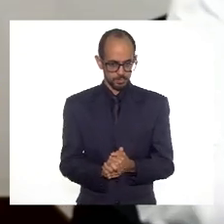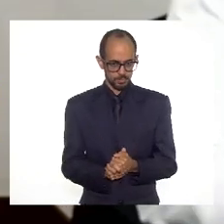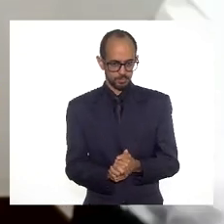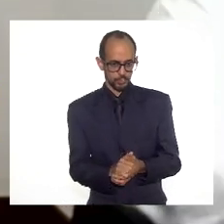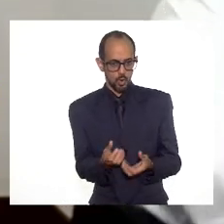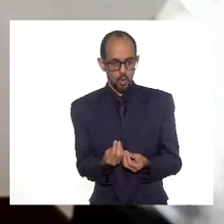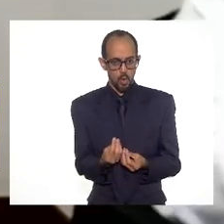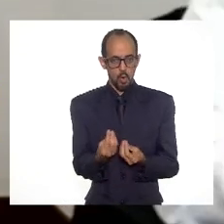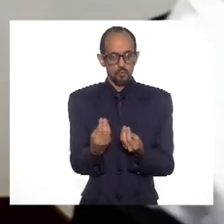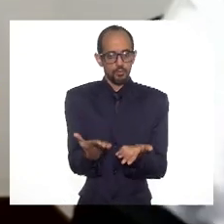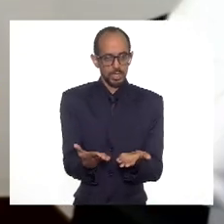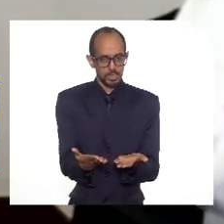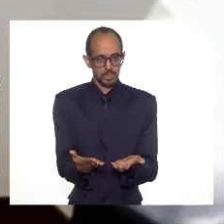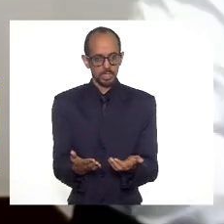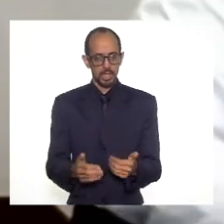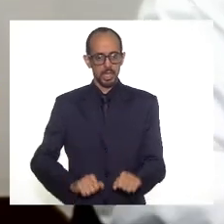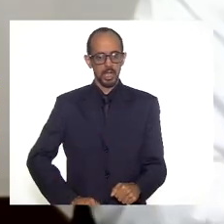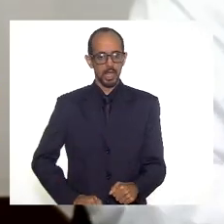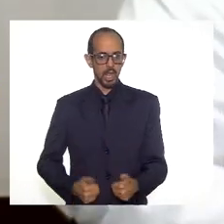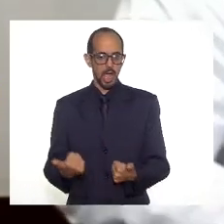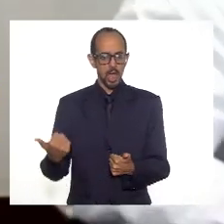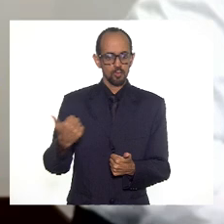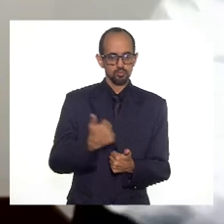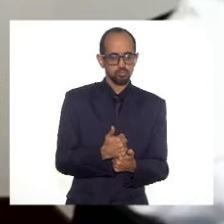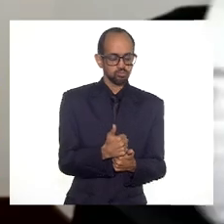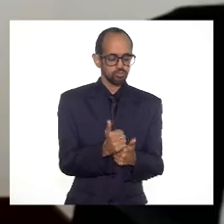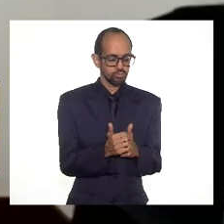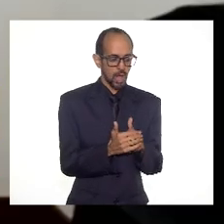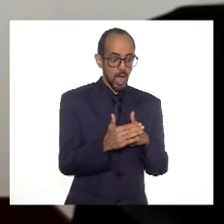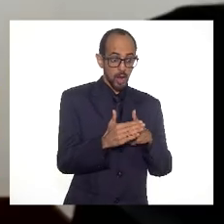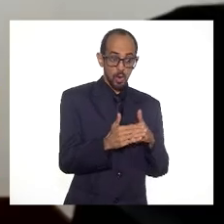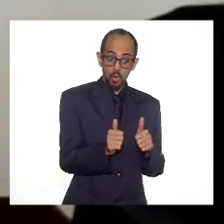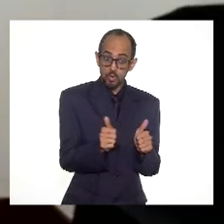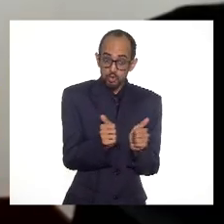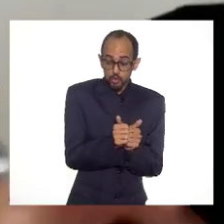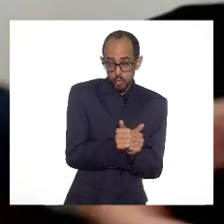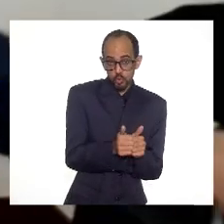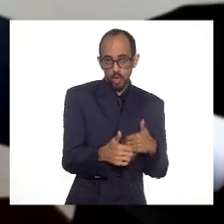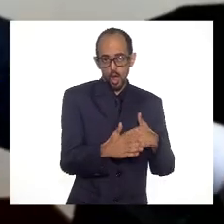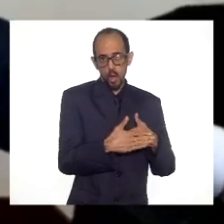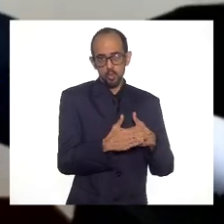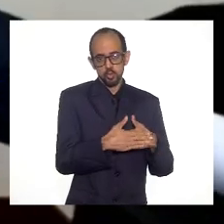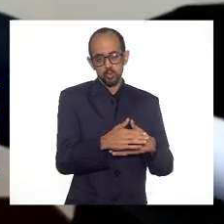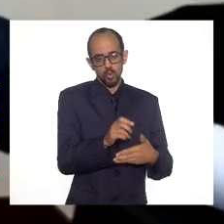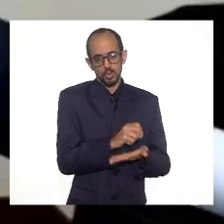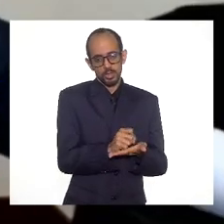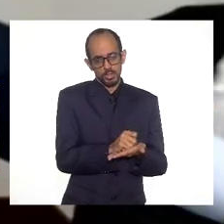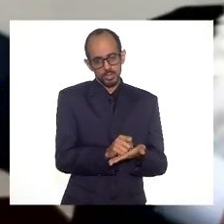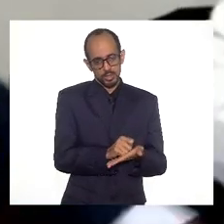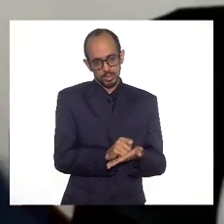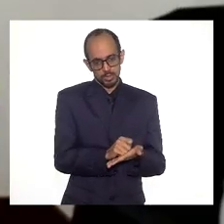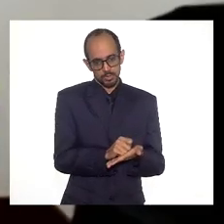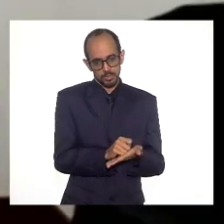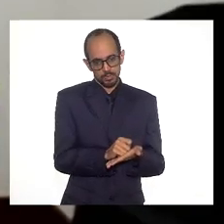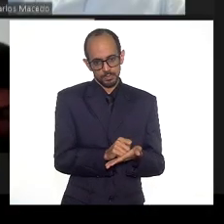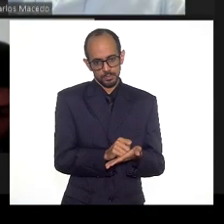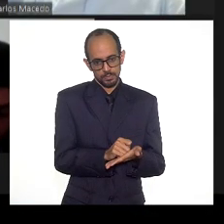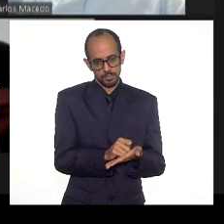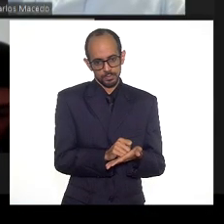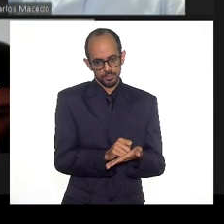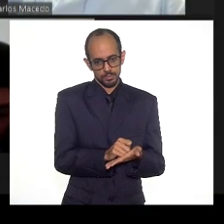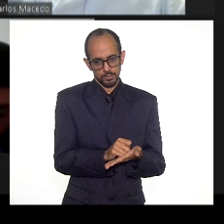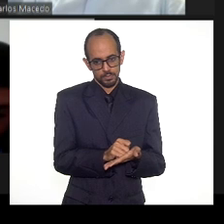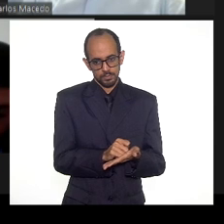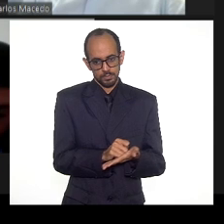coautoria. Quando votarmos ao final, eu já vou publicar com os nomes. Então, um instante, por favor. Anota, Marcos.